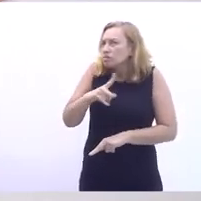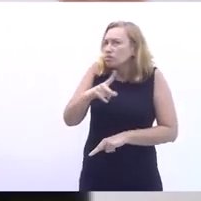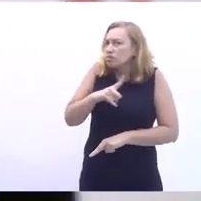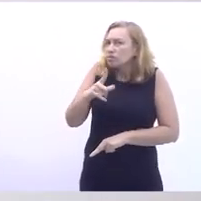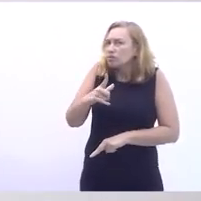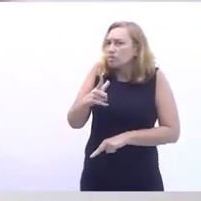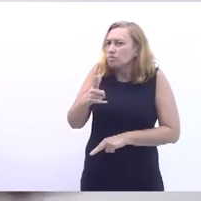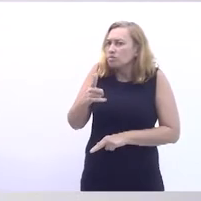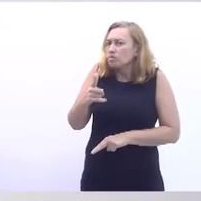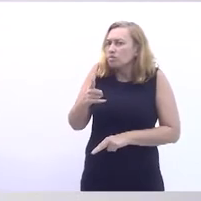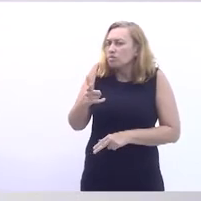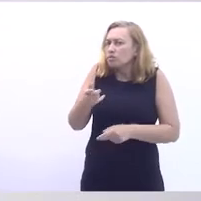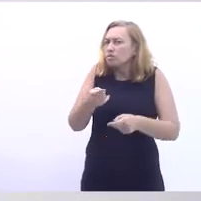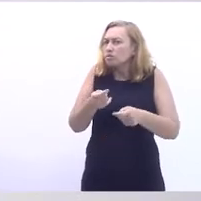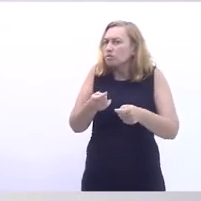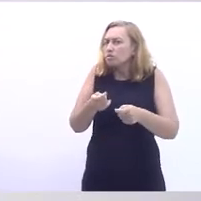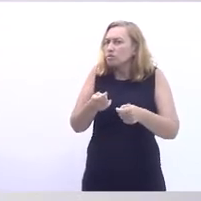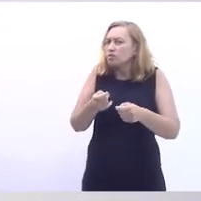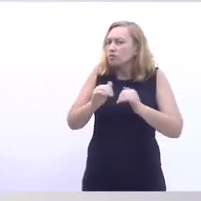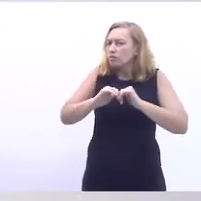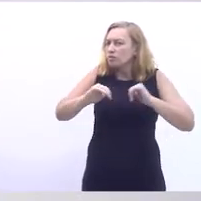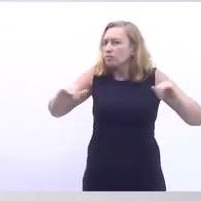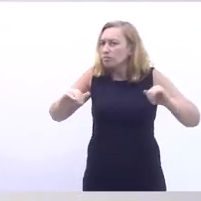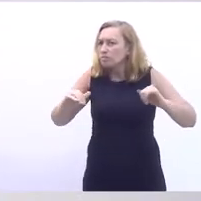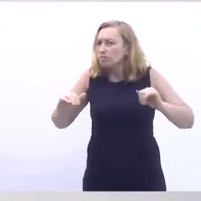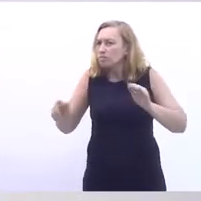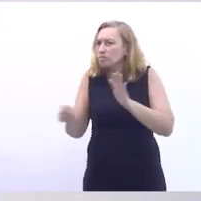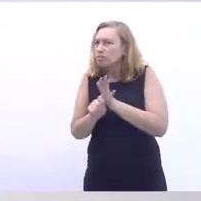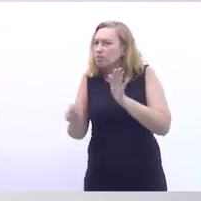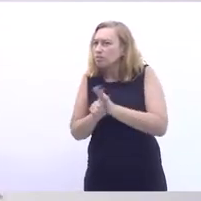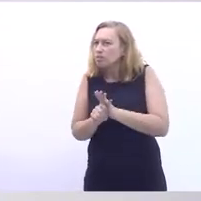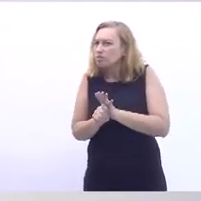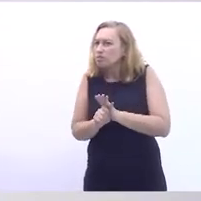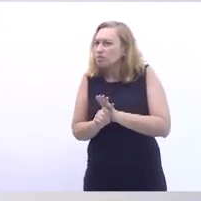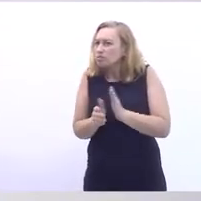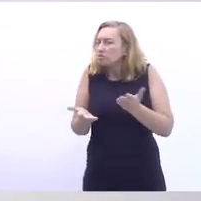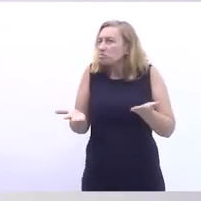conseguido me manter afastado das drogas e